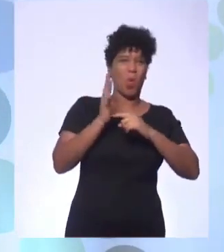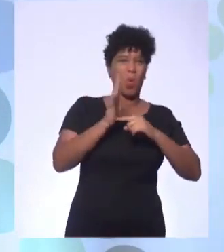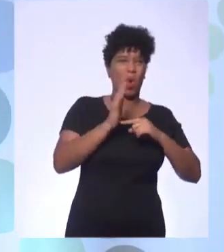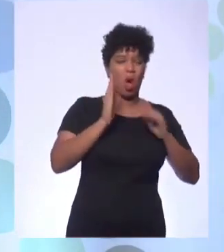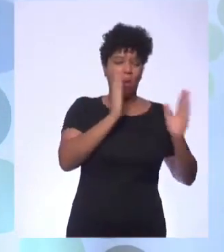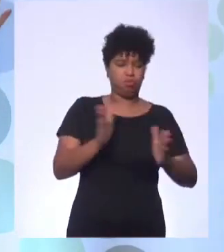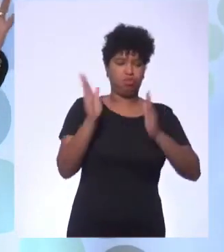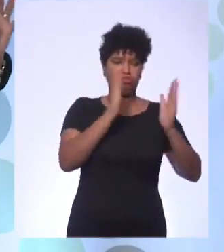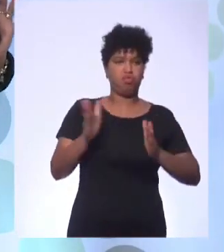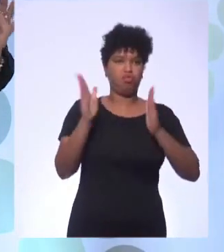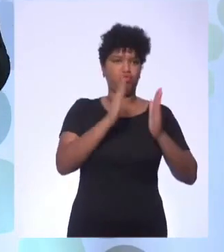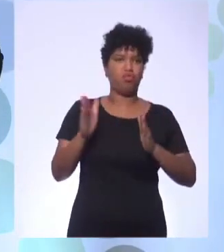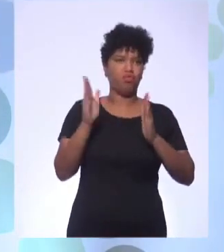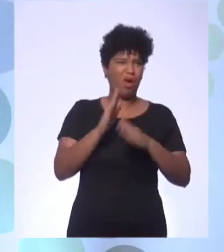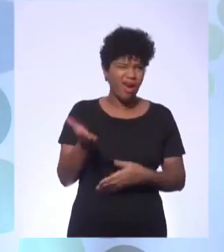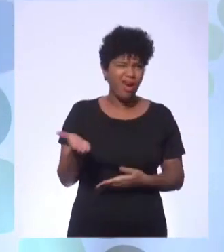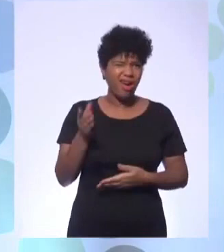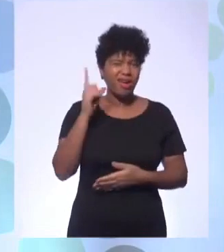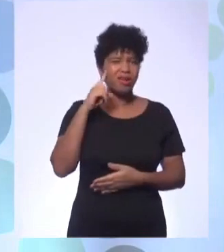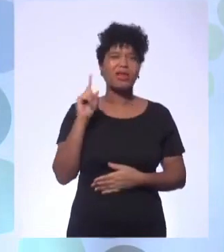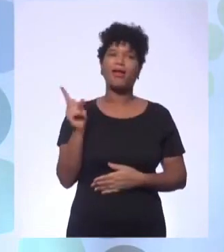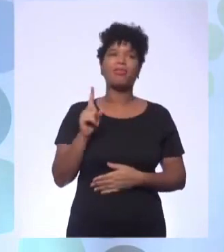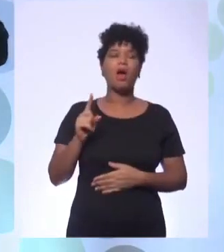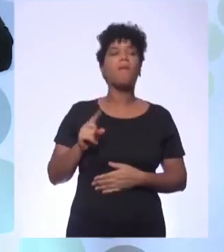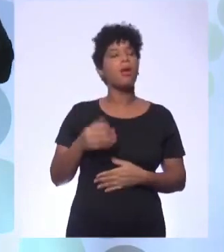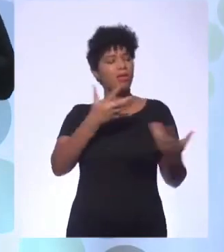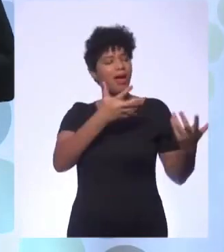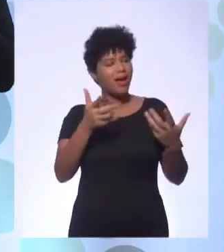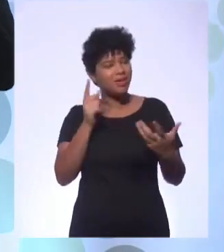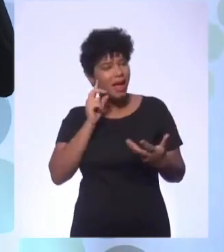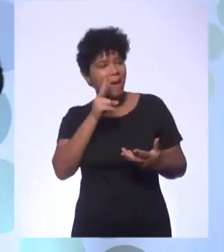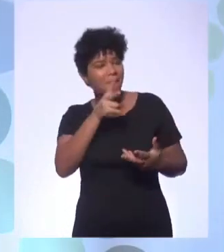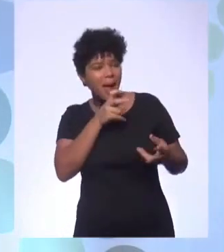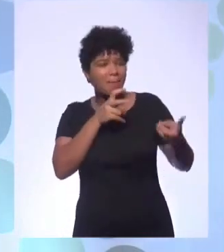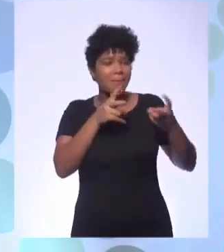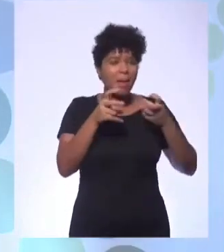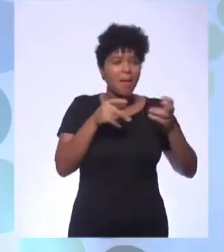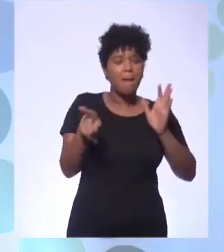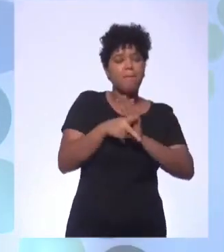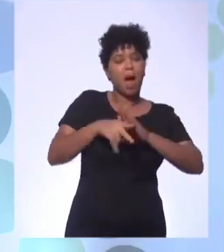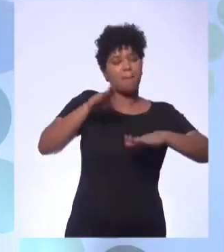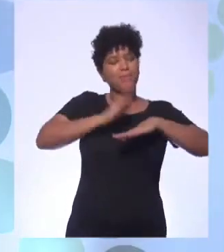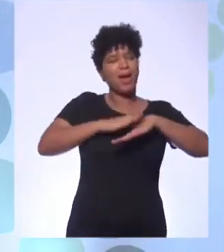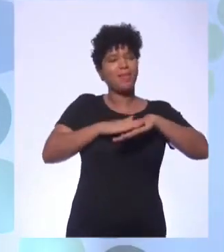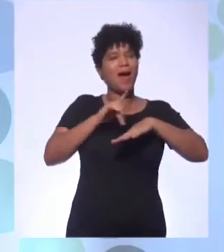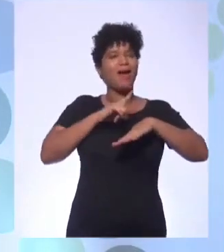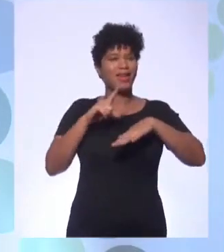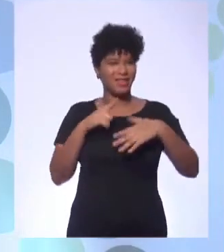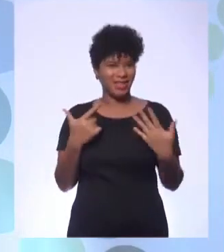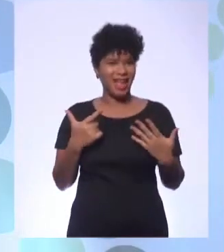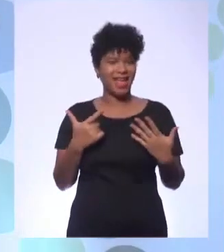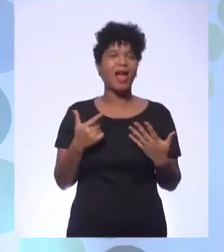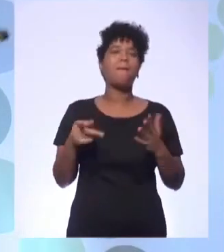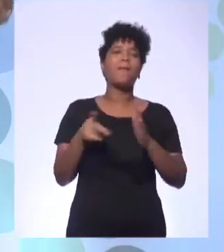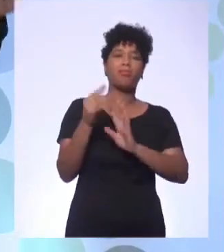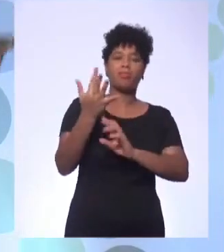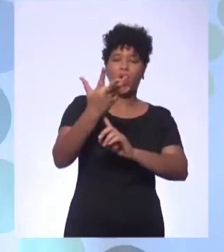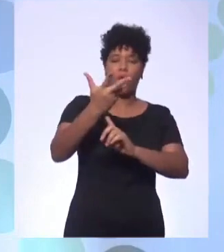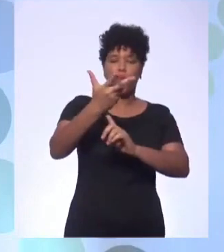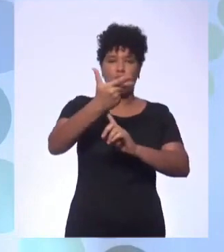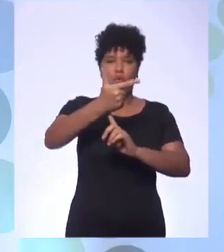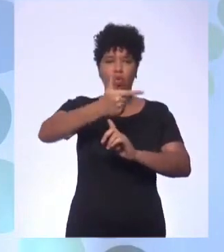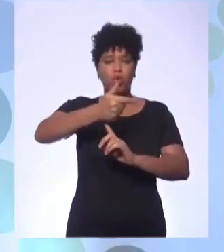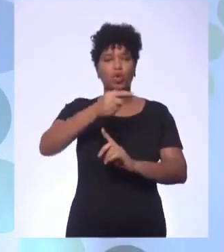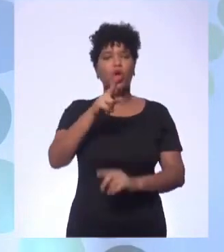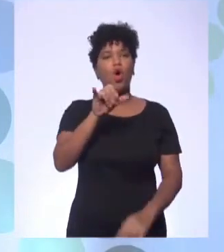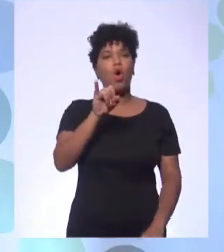produção de uma fábrica. Eu quero que tenha mesmo algumas imperfeições, algumas ranhuras, aí sim eu tenho essa questão da arte rústica, o rústico